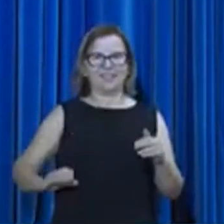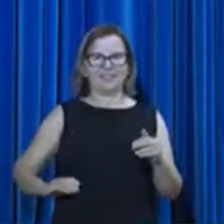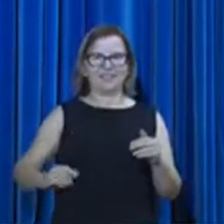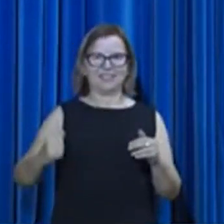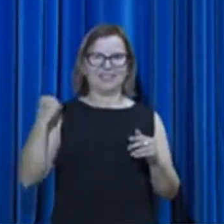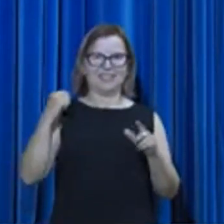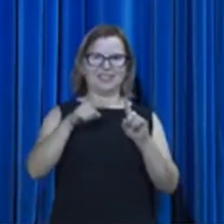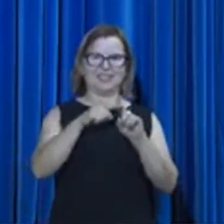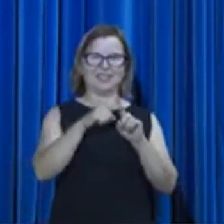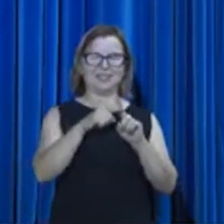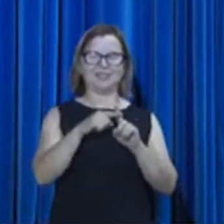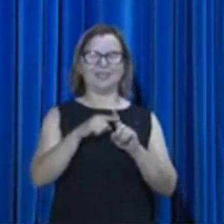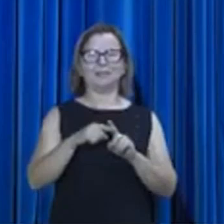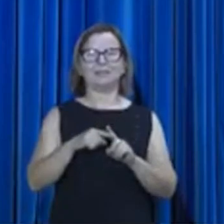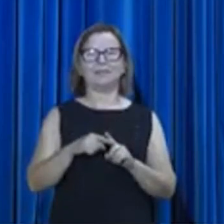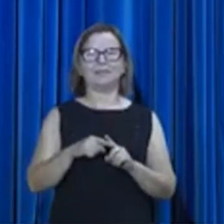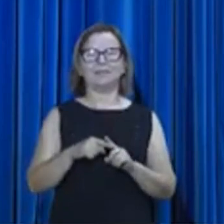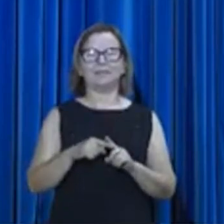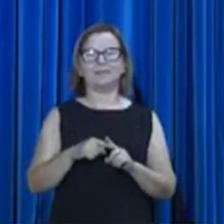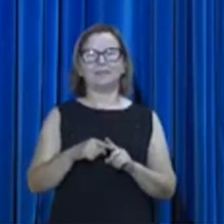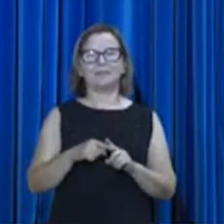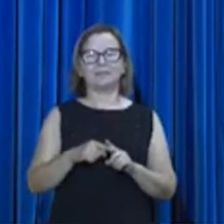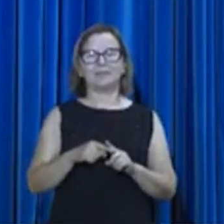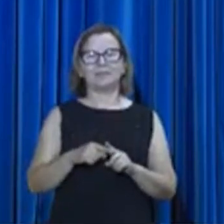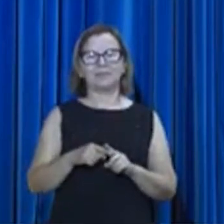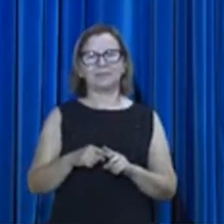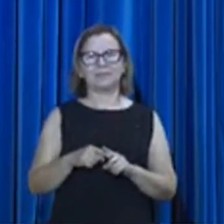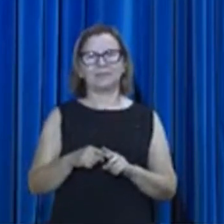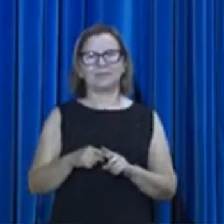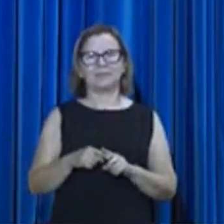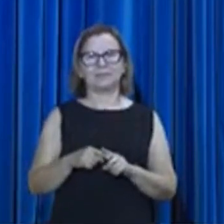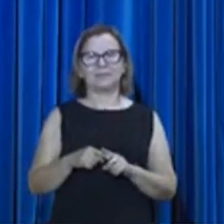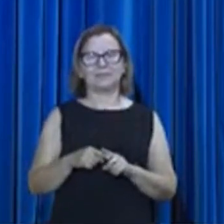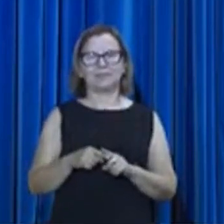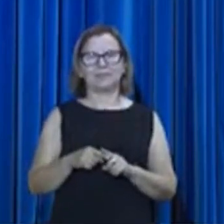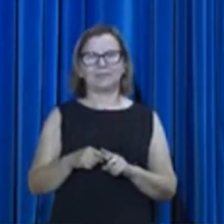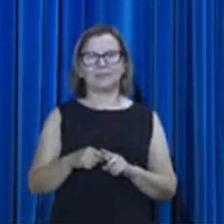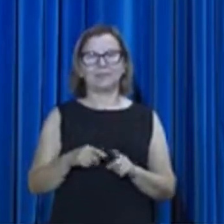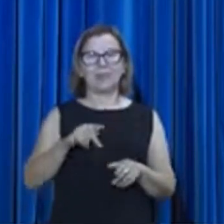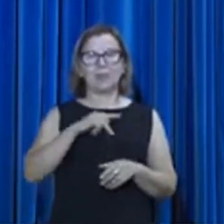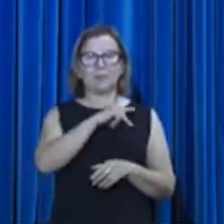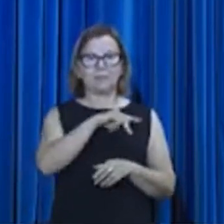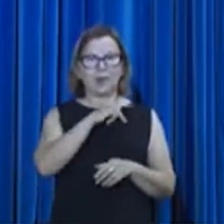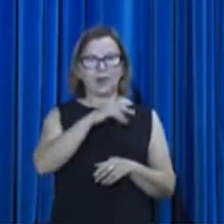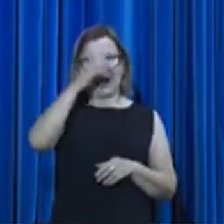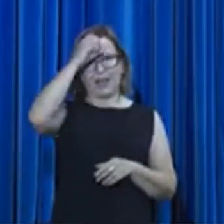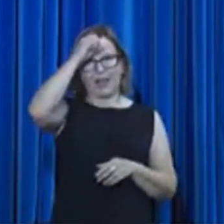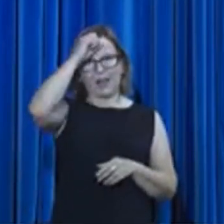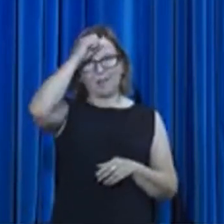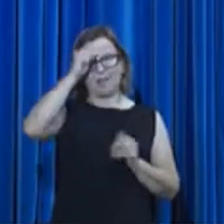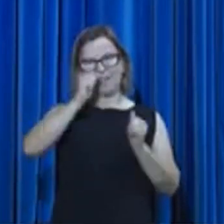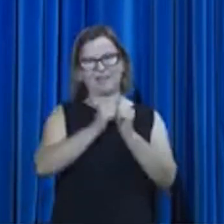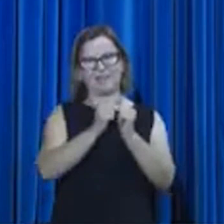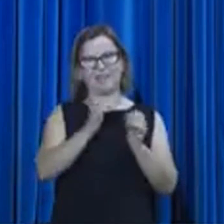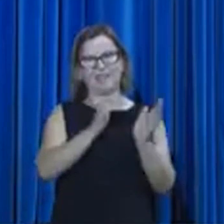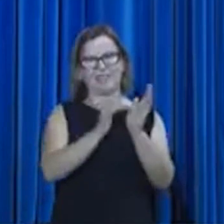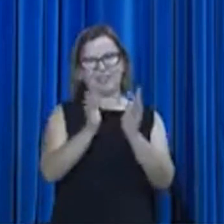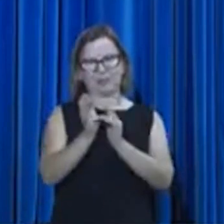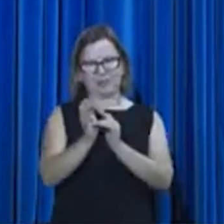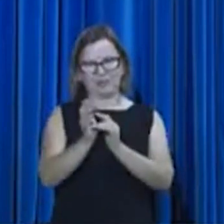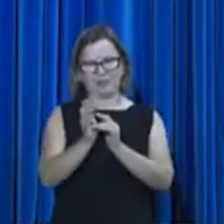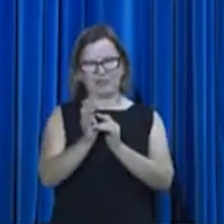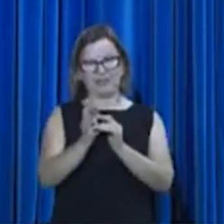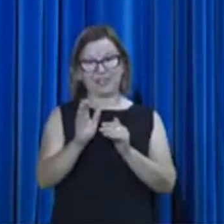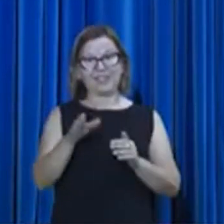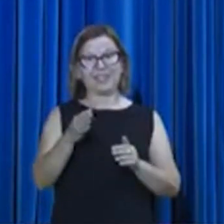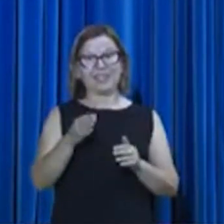aprendido de Jesus Cristo. Tendo aprendido de Jesus Cristo, o apóstolo Paulo ensina a Timóteo, que